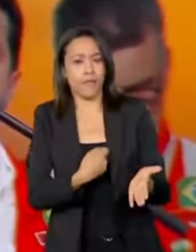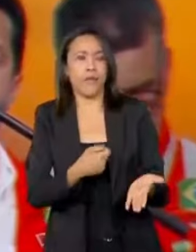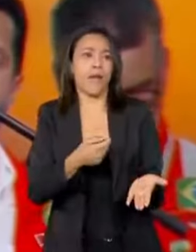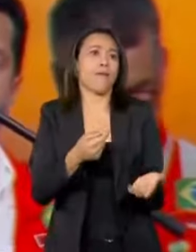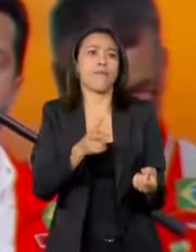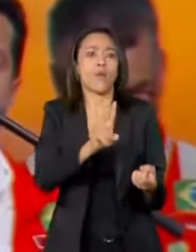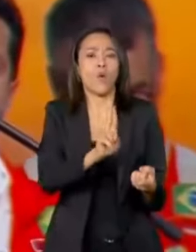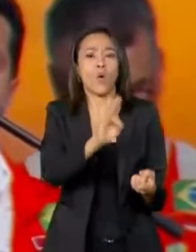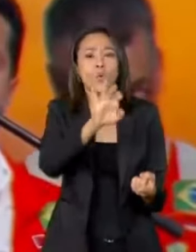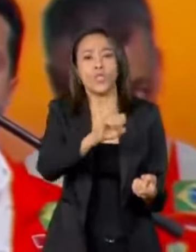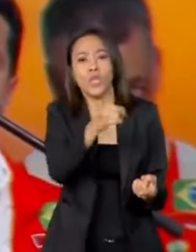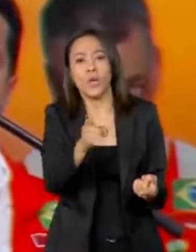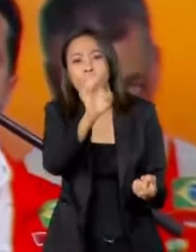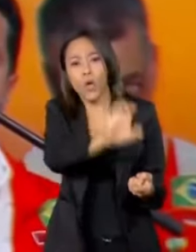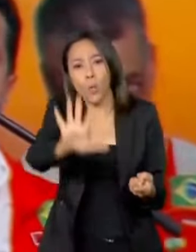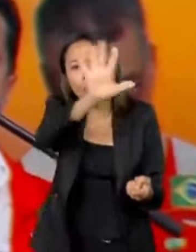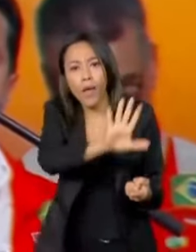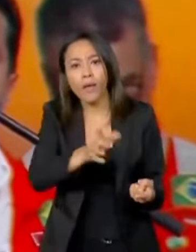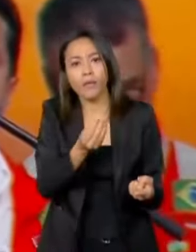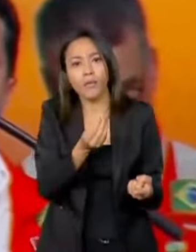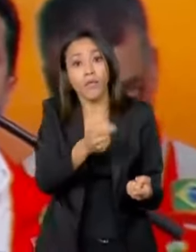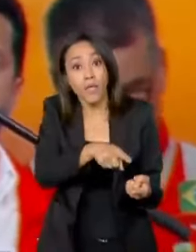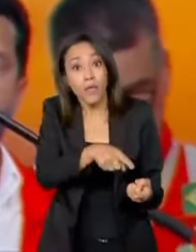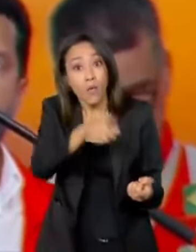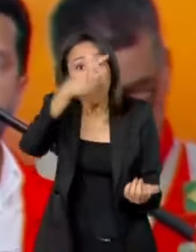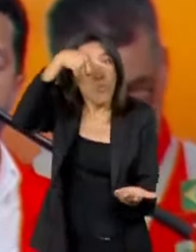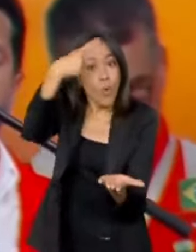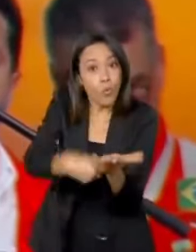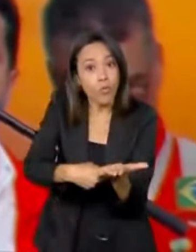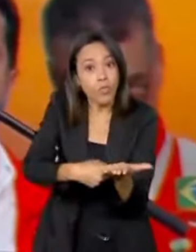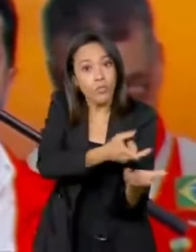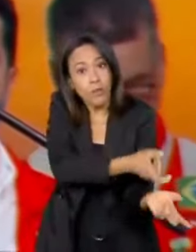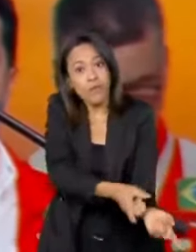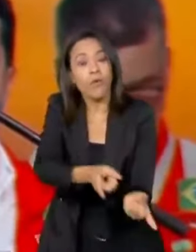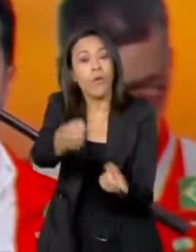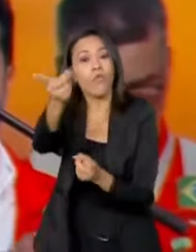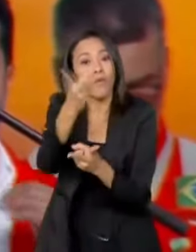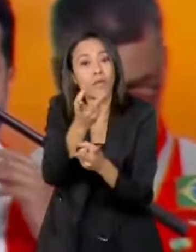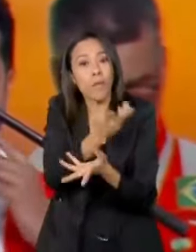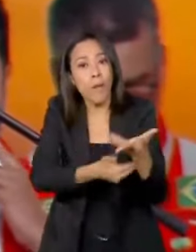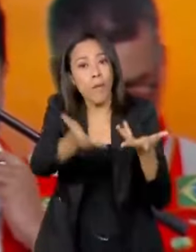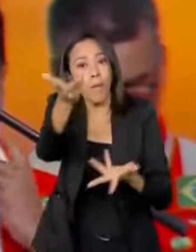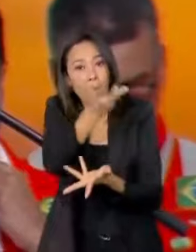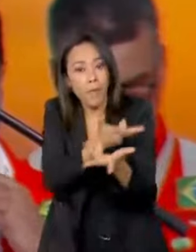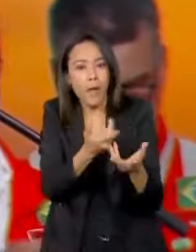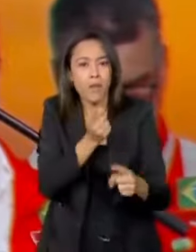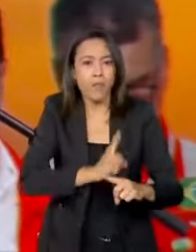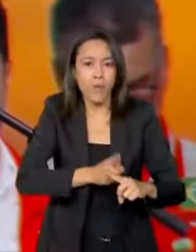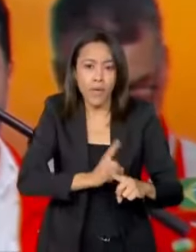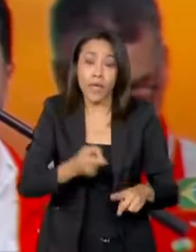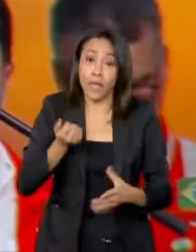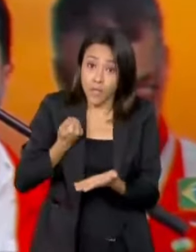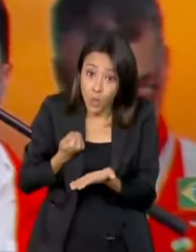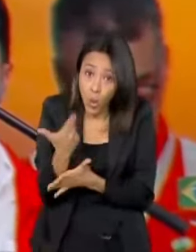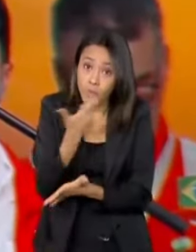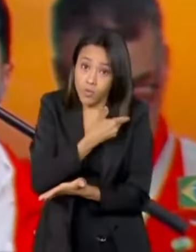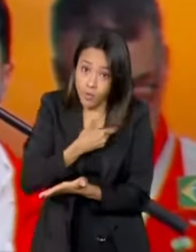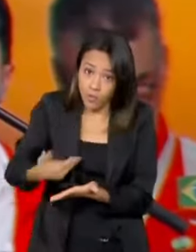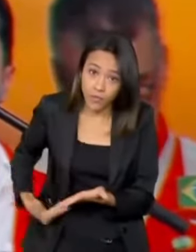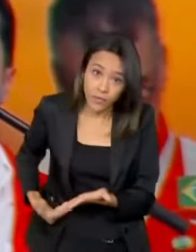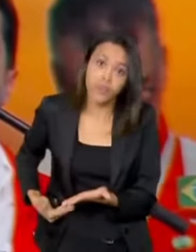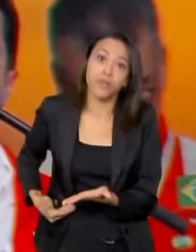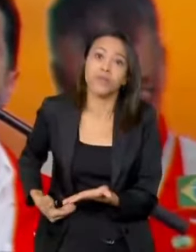Europeia, um acordo que a gente ia ceder para eles, compras governamentais? Porque, na verdade, nas compras governamentais,